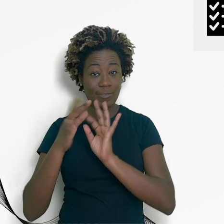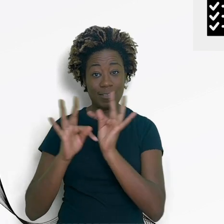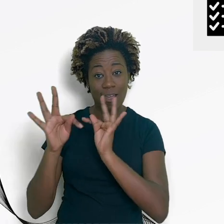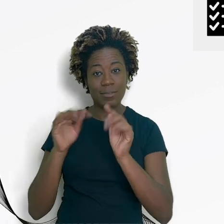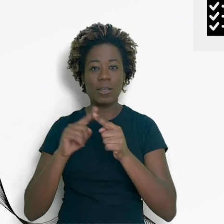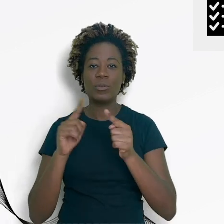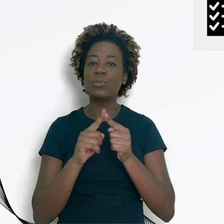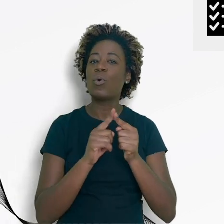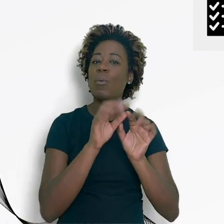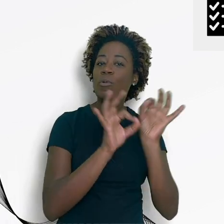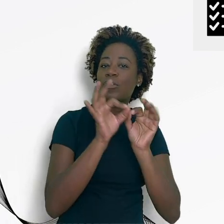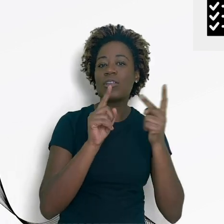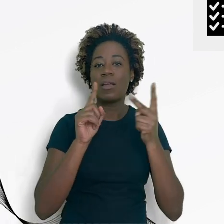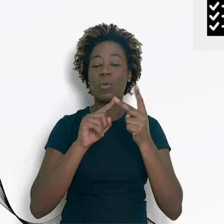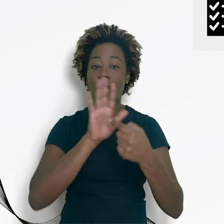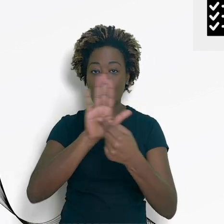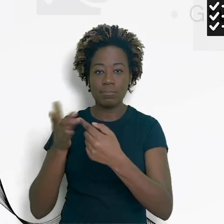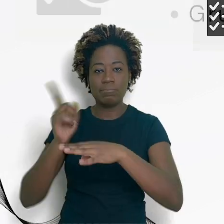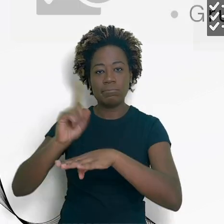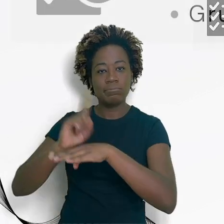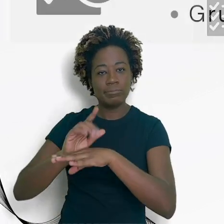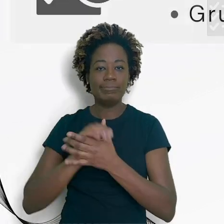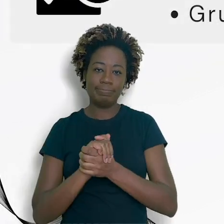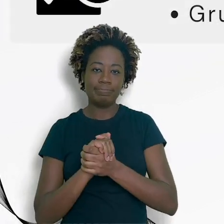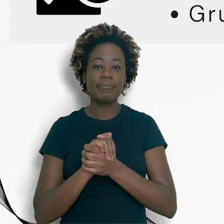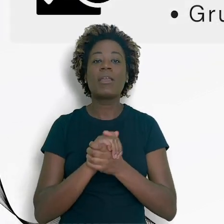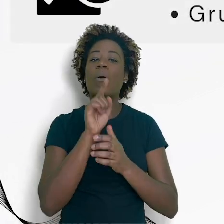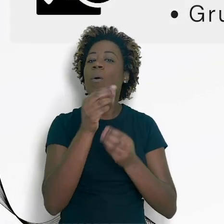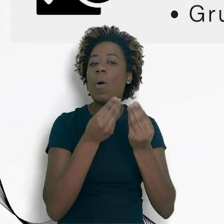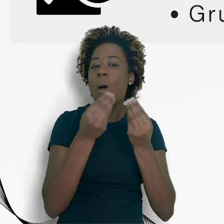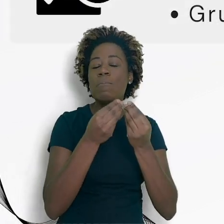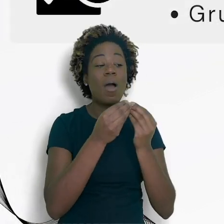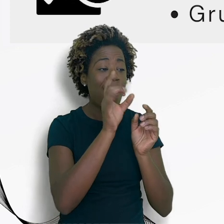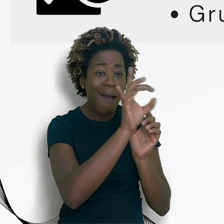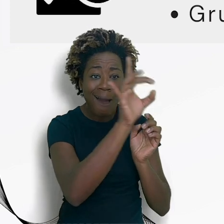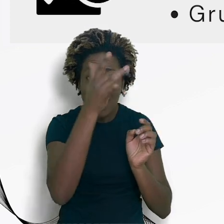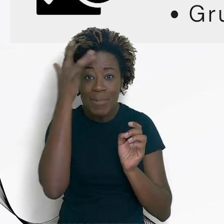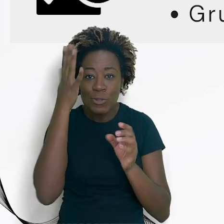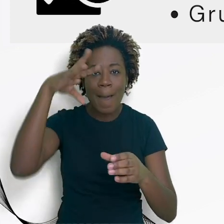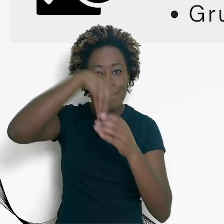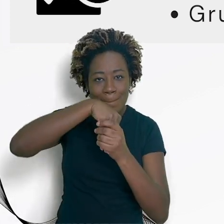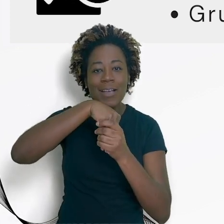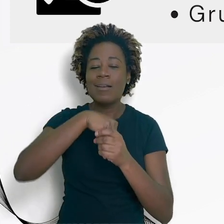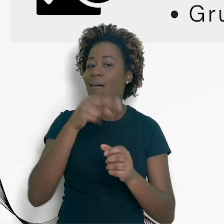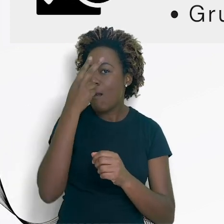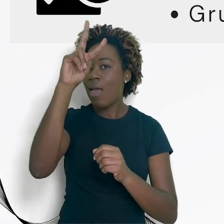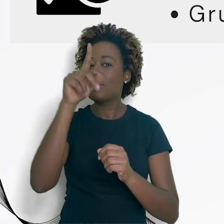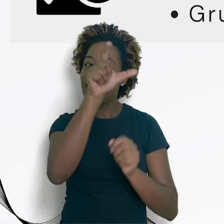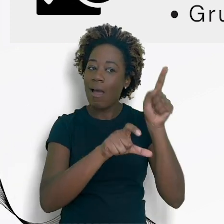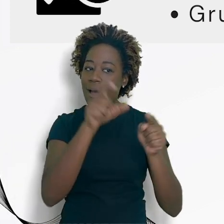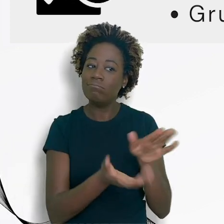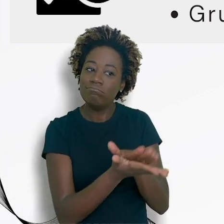do espetáculo, grupos, organizações. Quando ela é do projeto, ela tem que ser completinha, com todo mundo que fez parte. Lembre-se sempre de